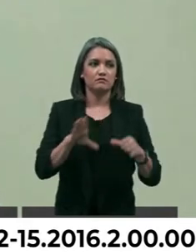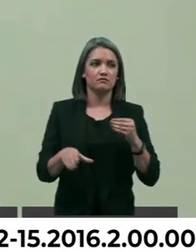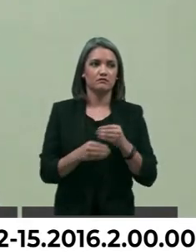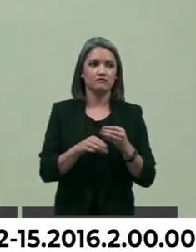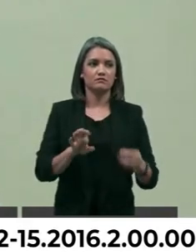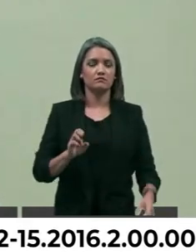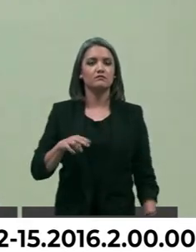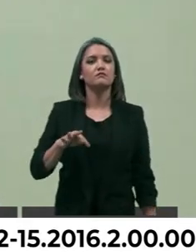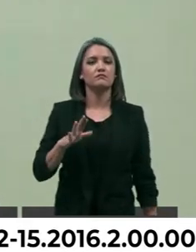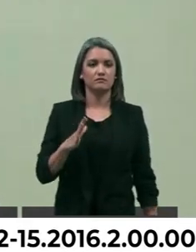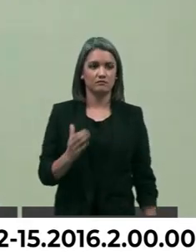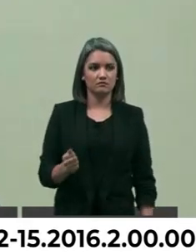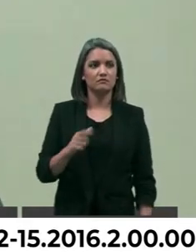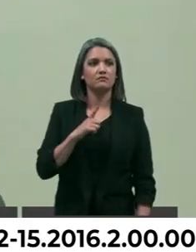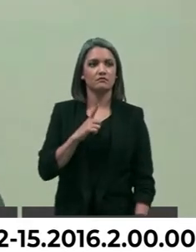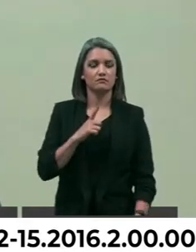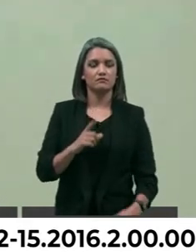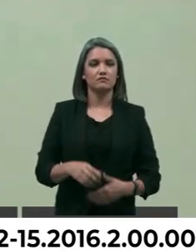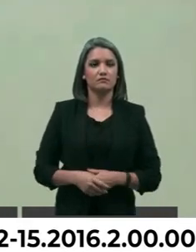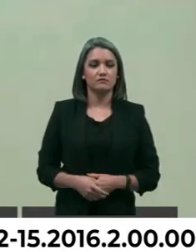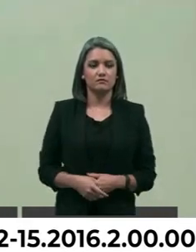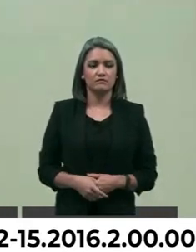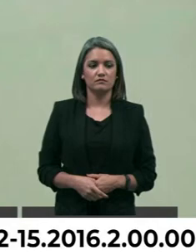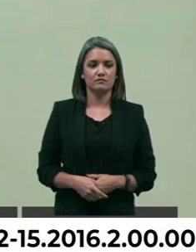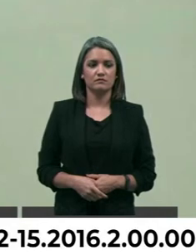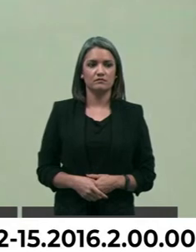presidente, demais pares.